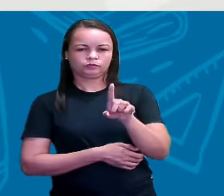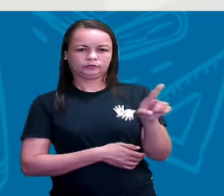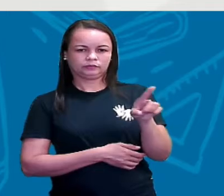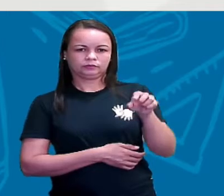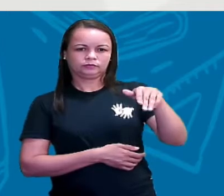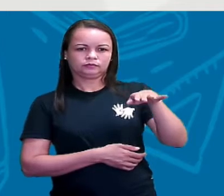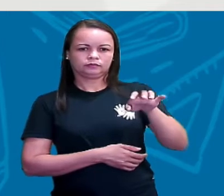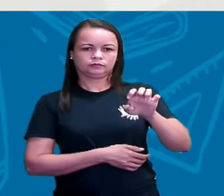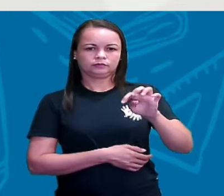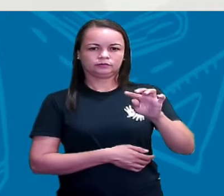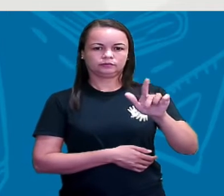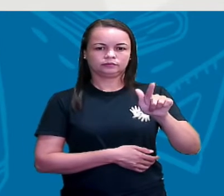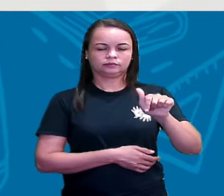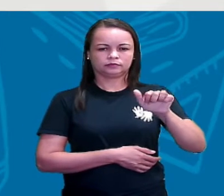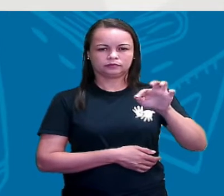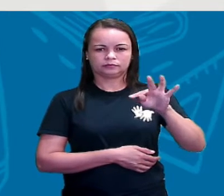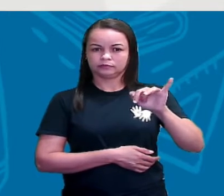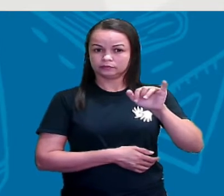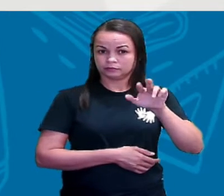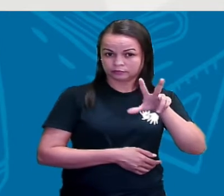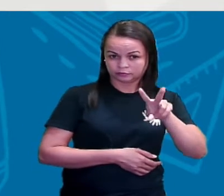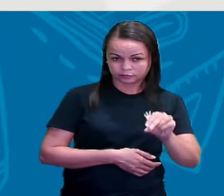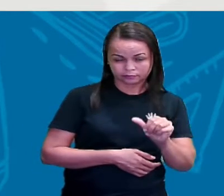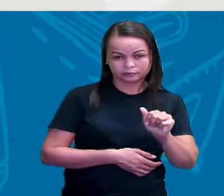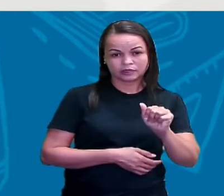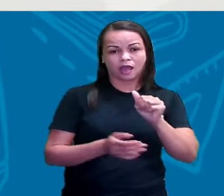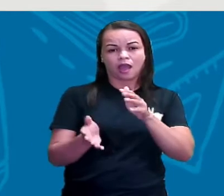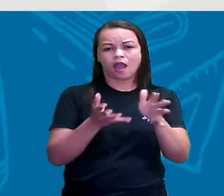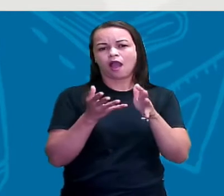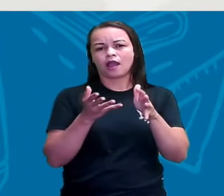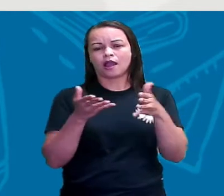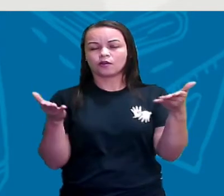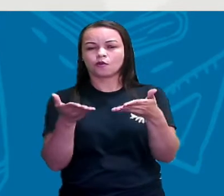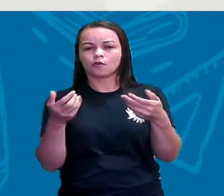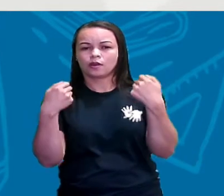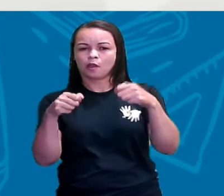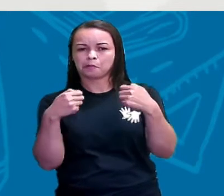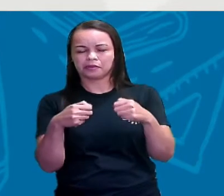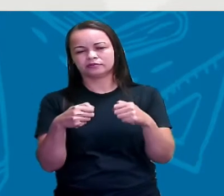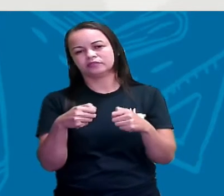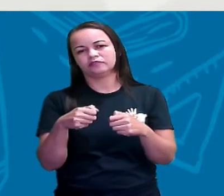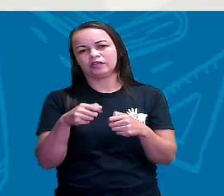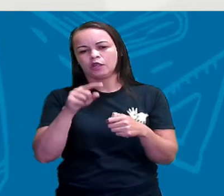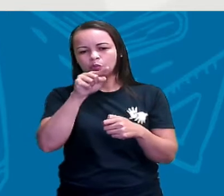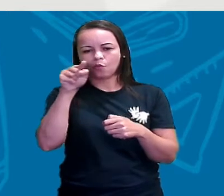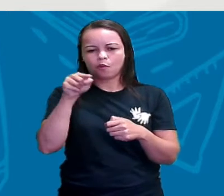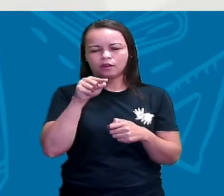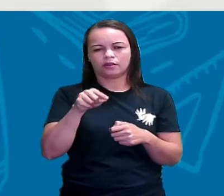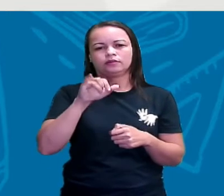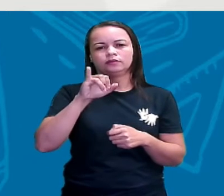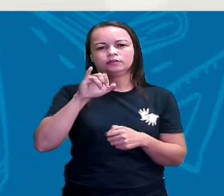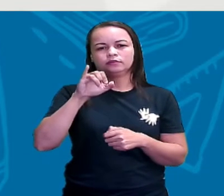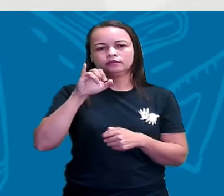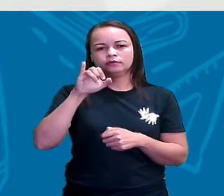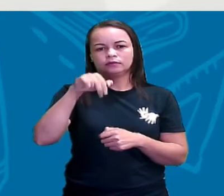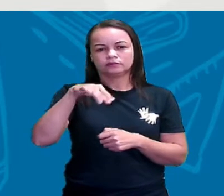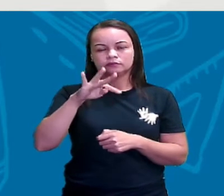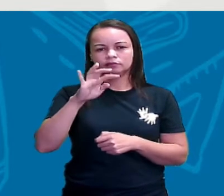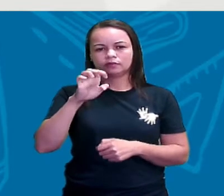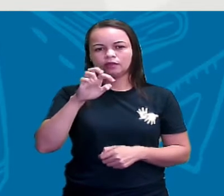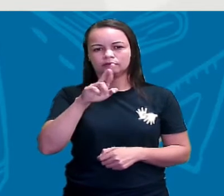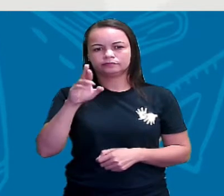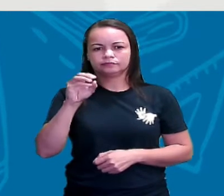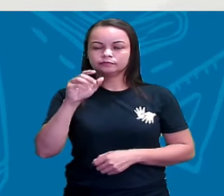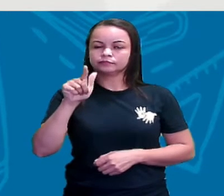a forma interrogativa. E aí, como é que eu faço com a forma interrogativa? Bom, também